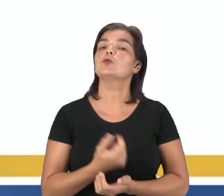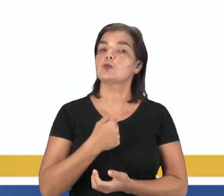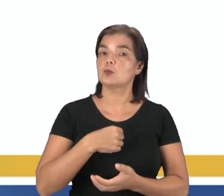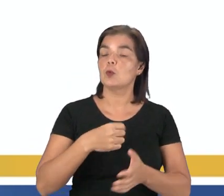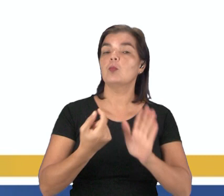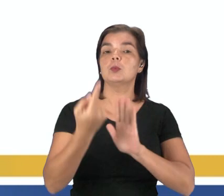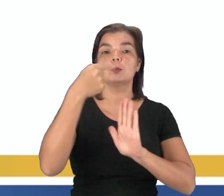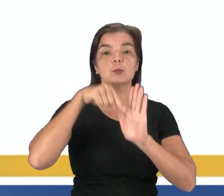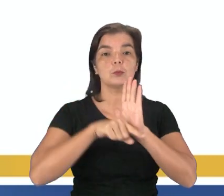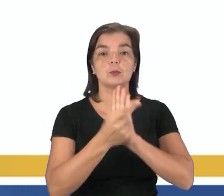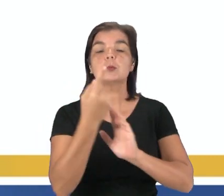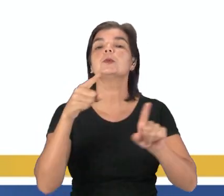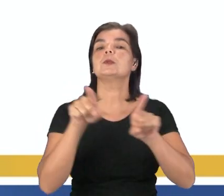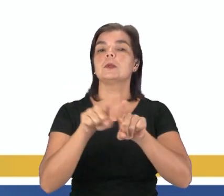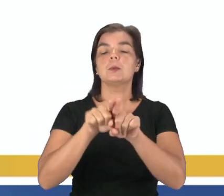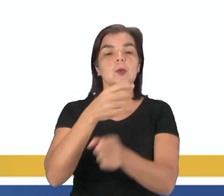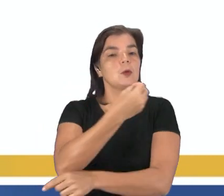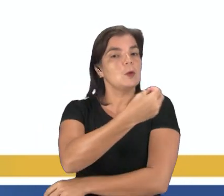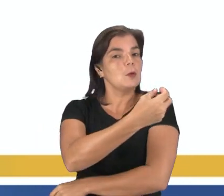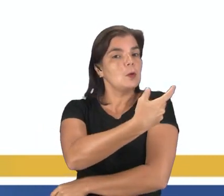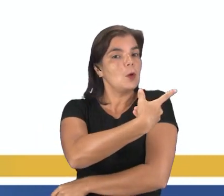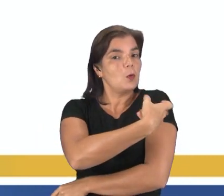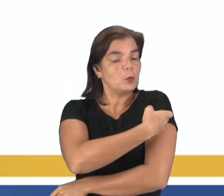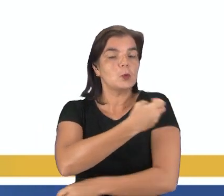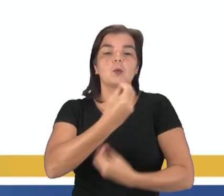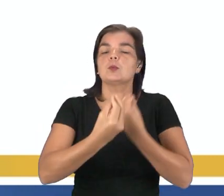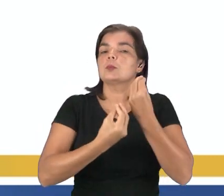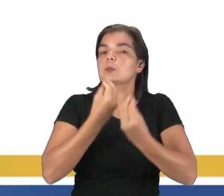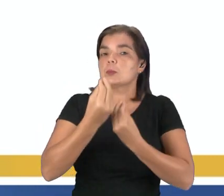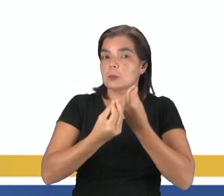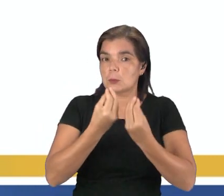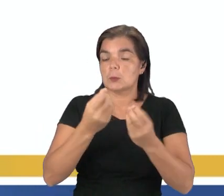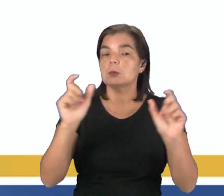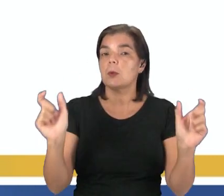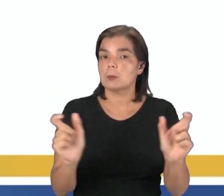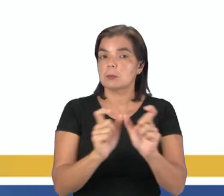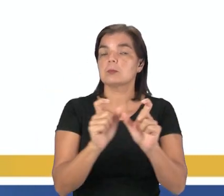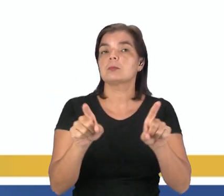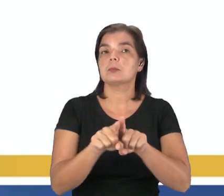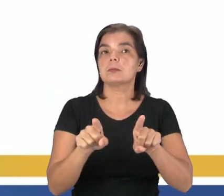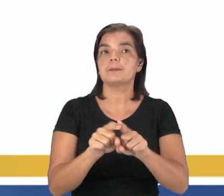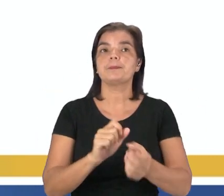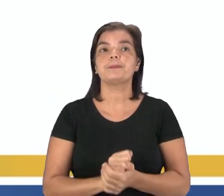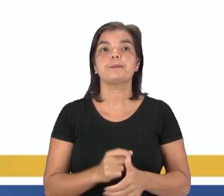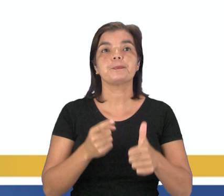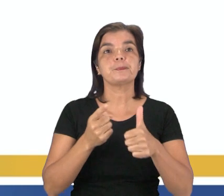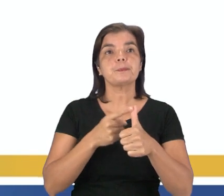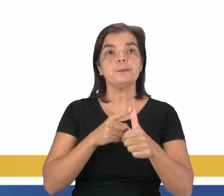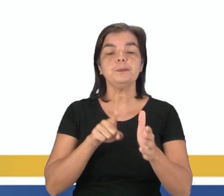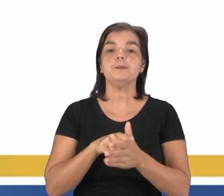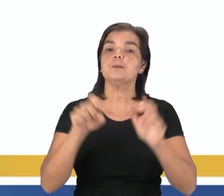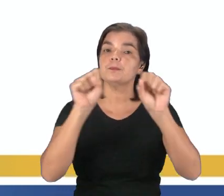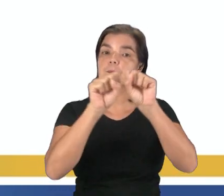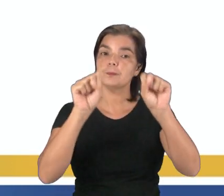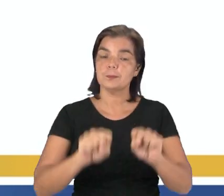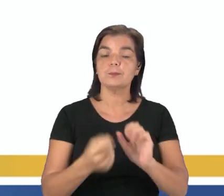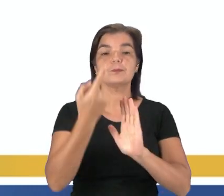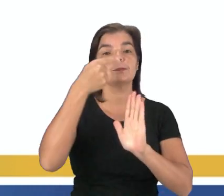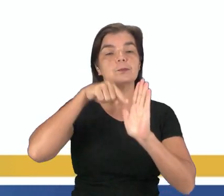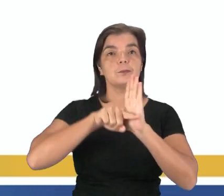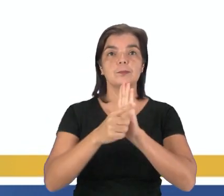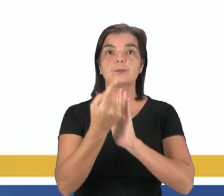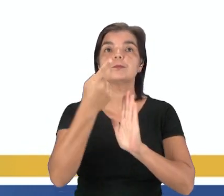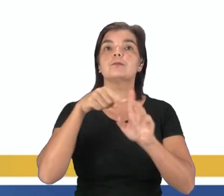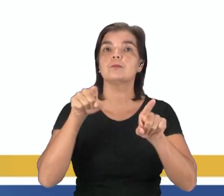imunológico, sobre as vacinas, né? Como é que elas agem, como que elas são compostas. Na nossa primeira questão, a gente tem aí: